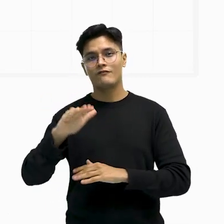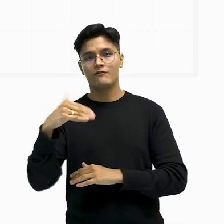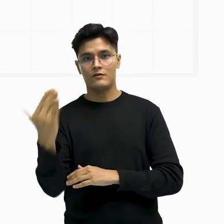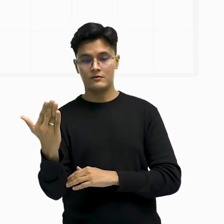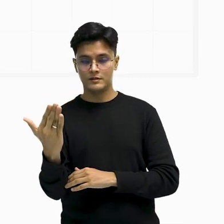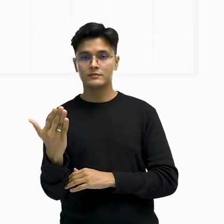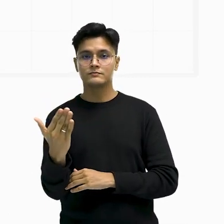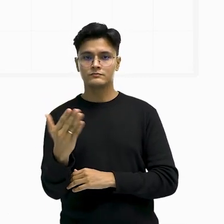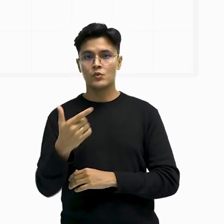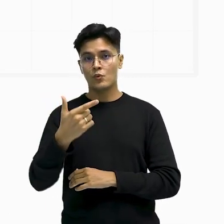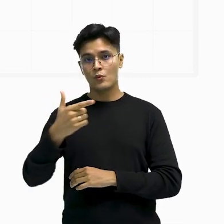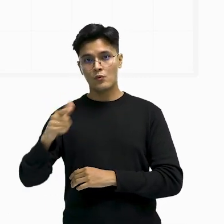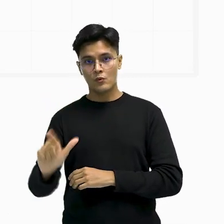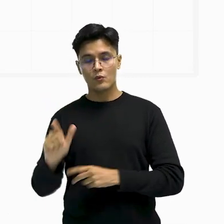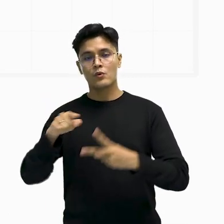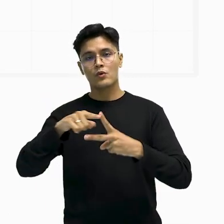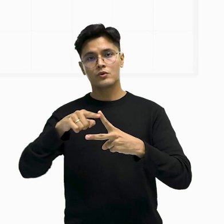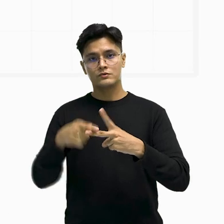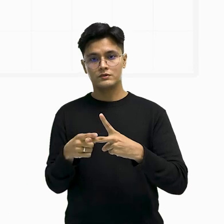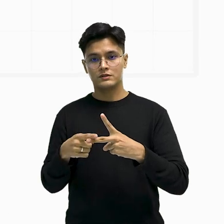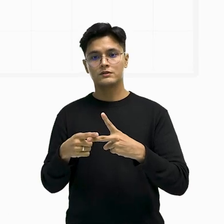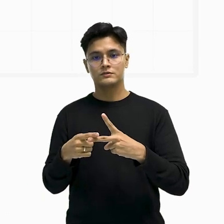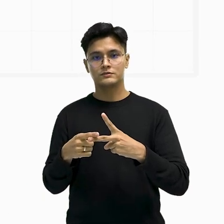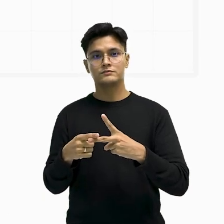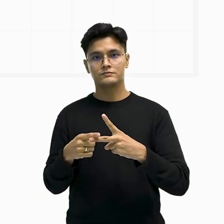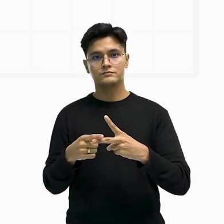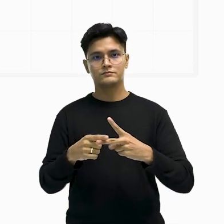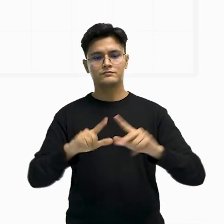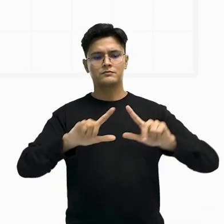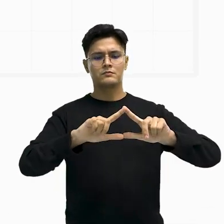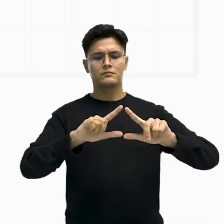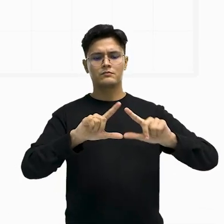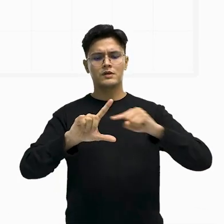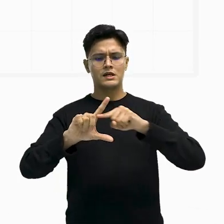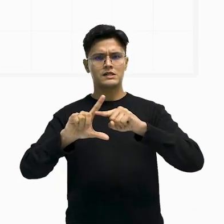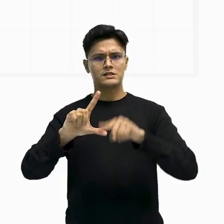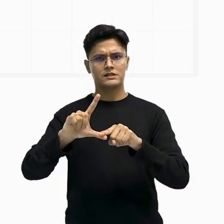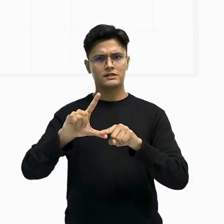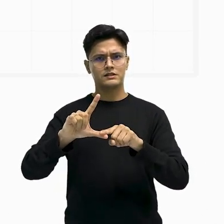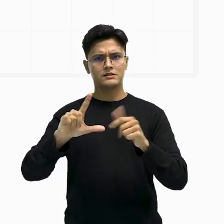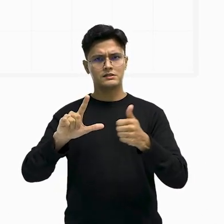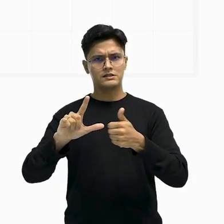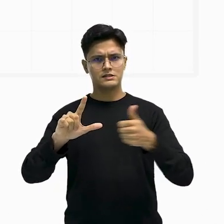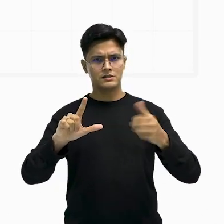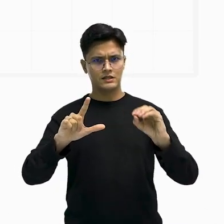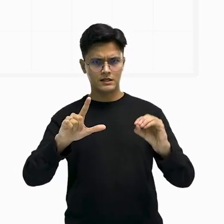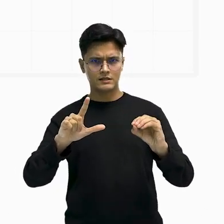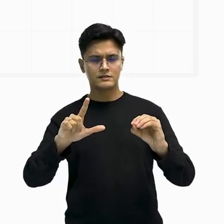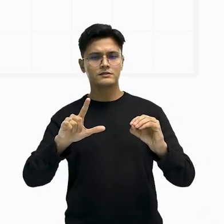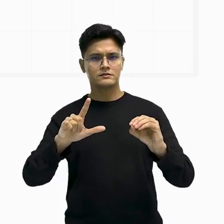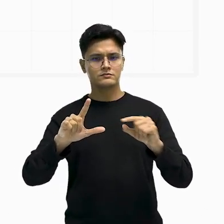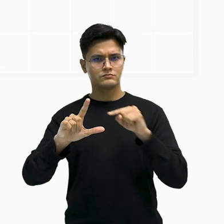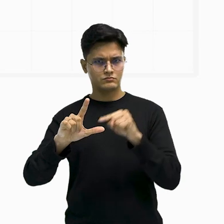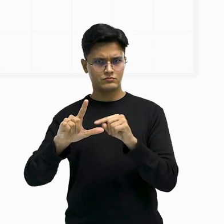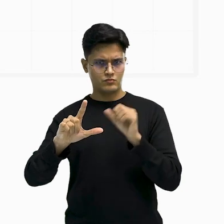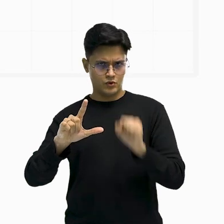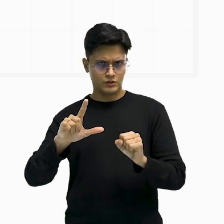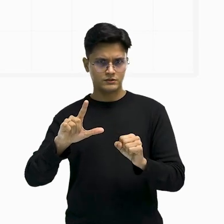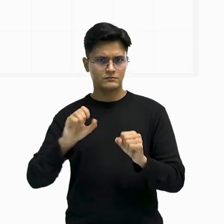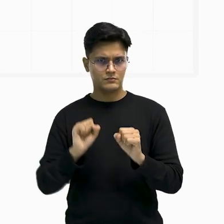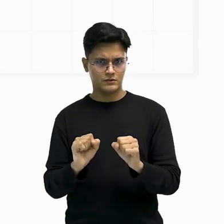posso dizer que é esse daqui? Será que eu posso fazer essa